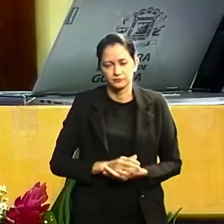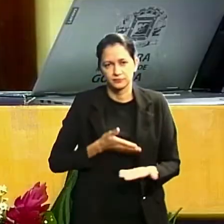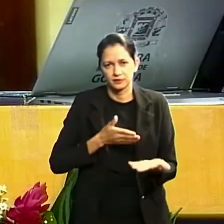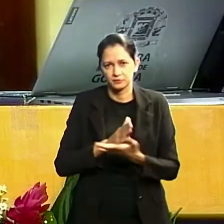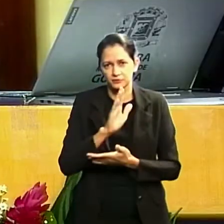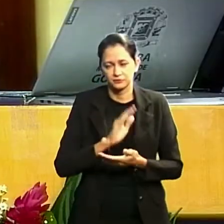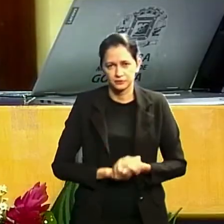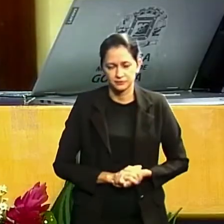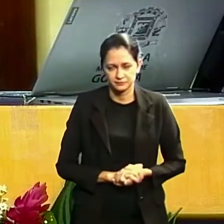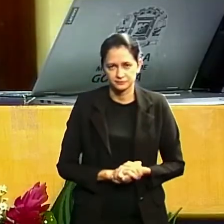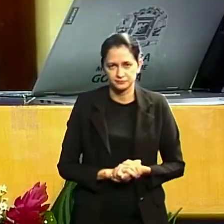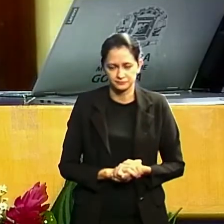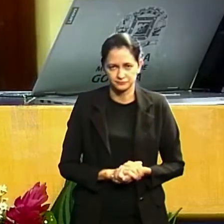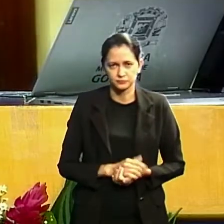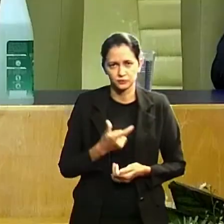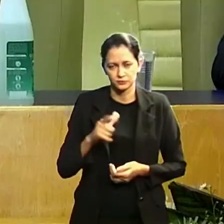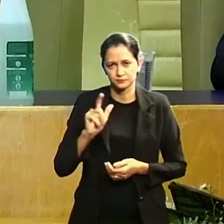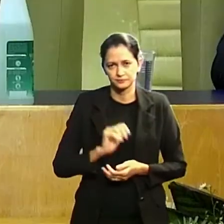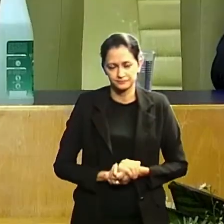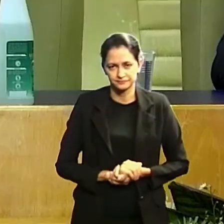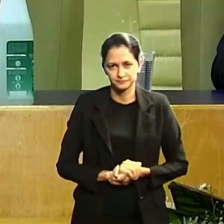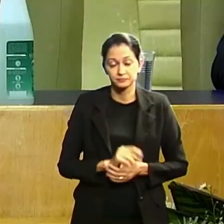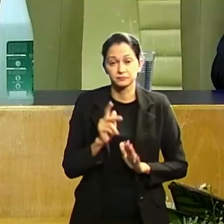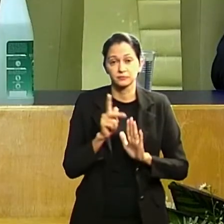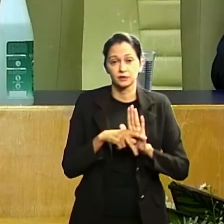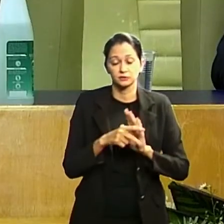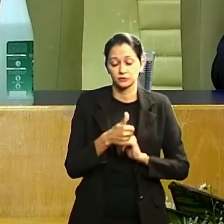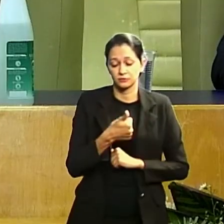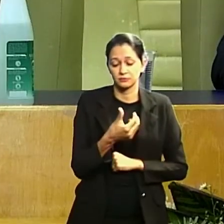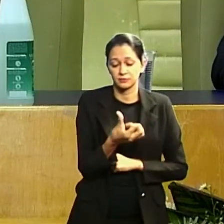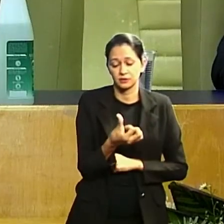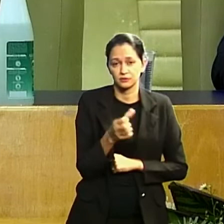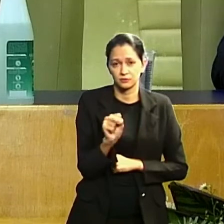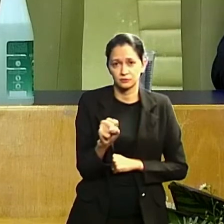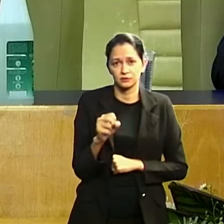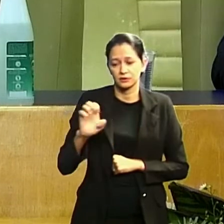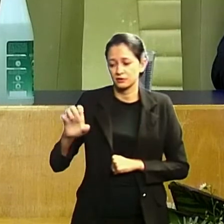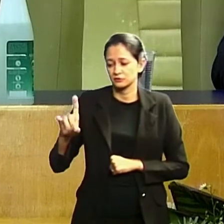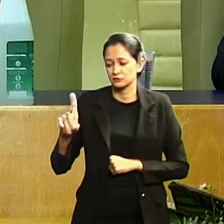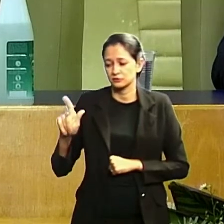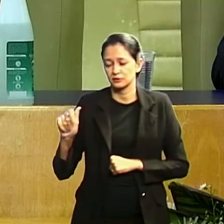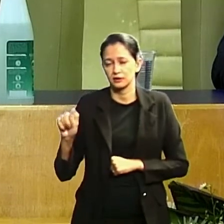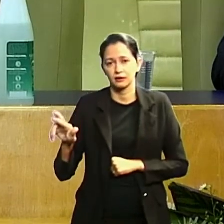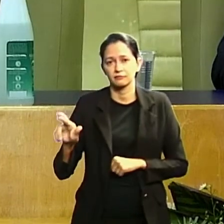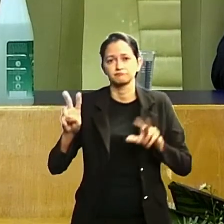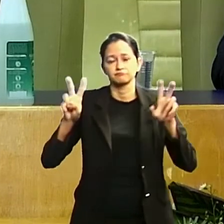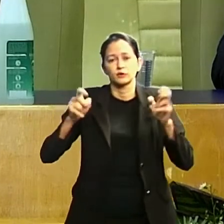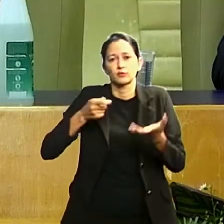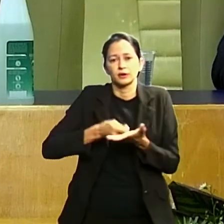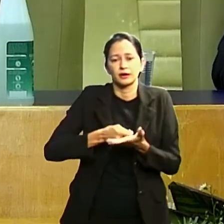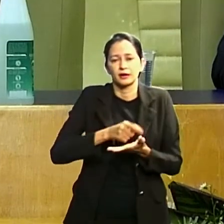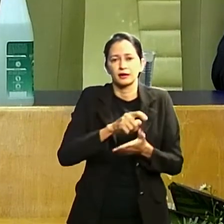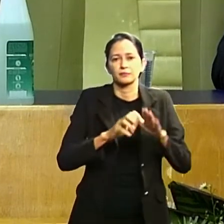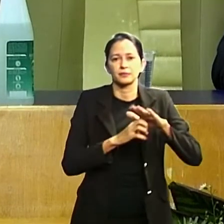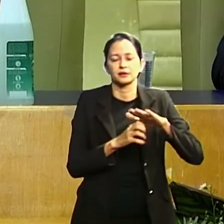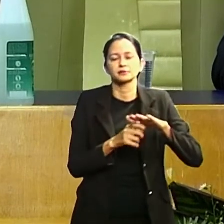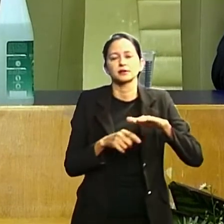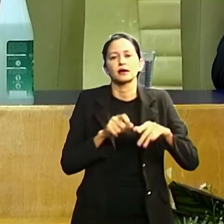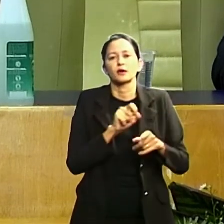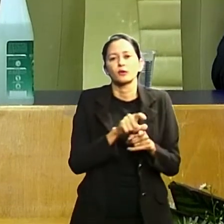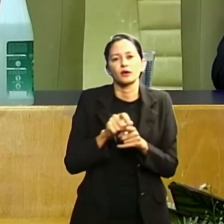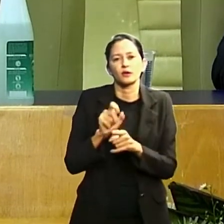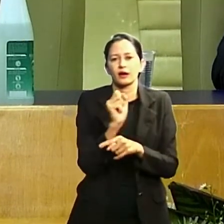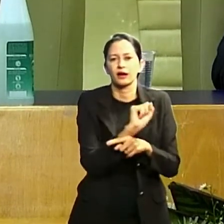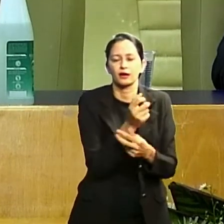manifestam. Aprovado o projeto. Próximo. Próximo, projeto 168, Edgar Duarte. Obriga as empresas locatórias de veículos em Goiânia